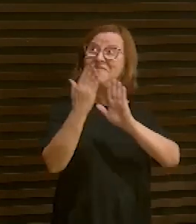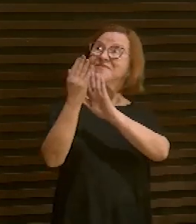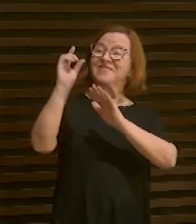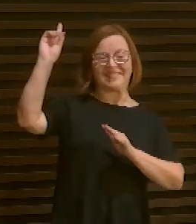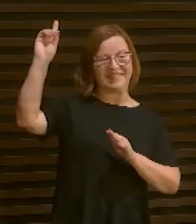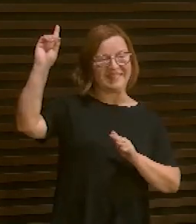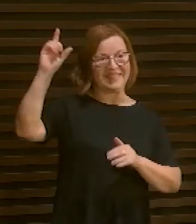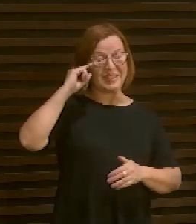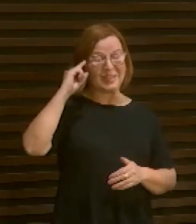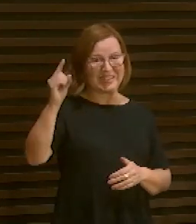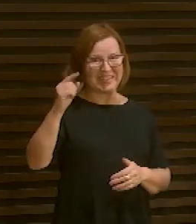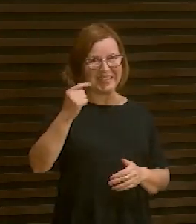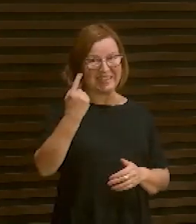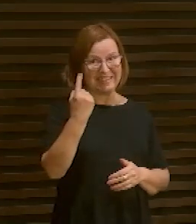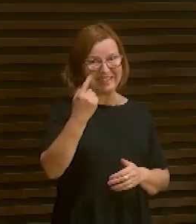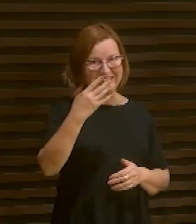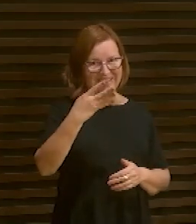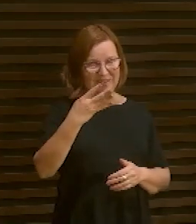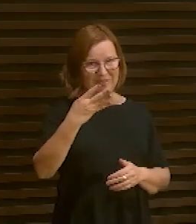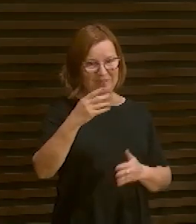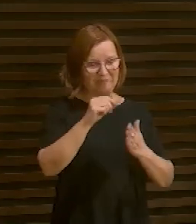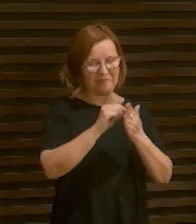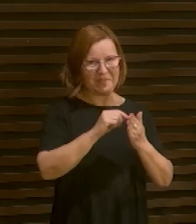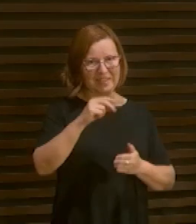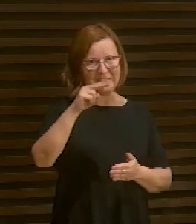no dia 14 de Nisan